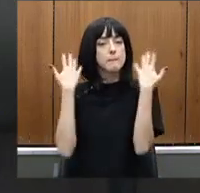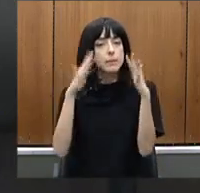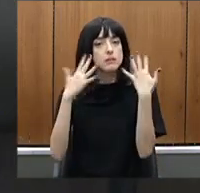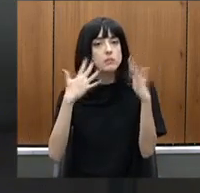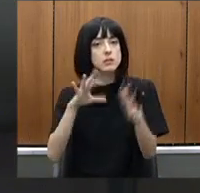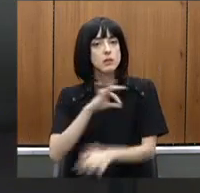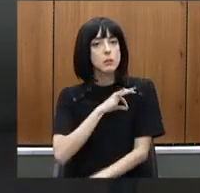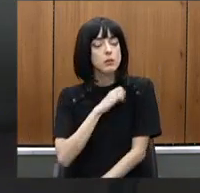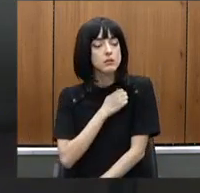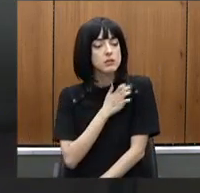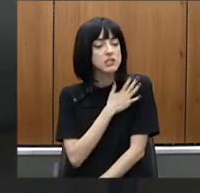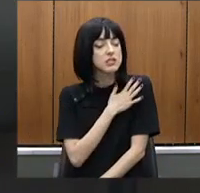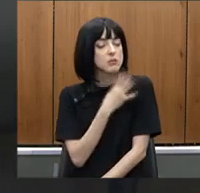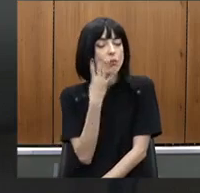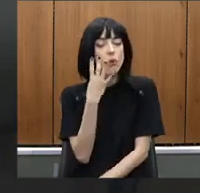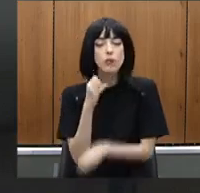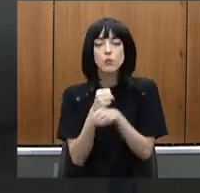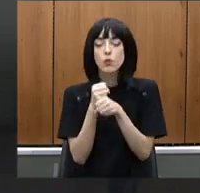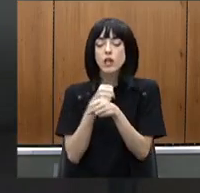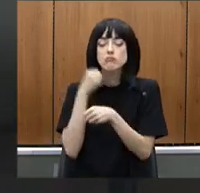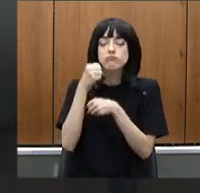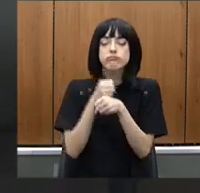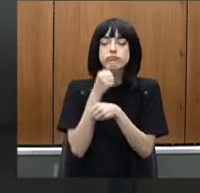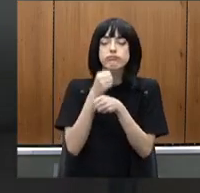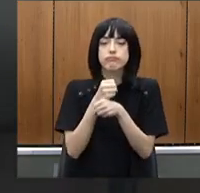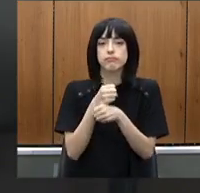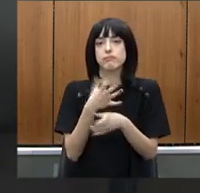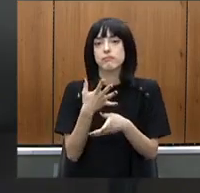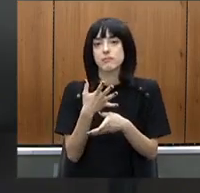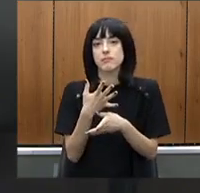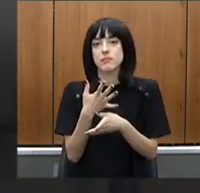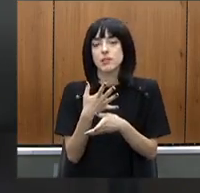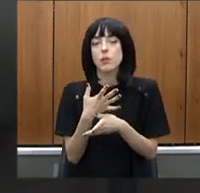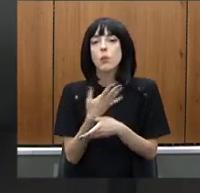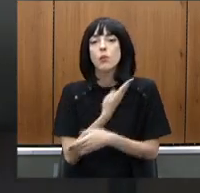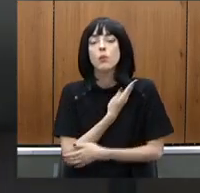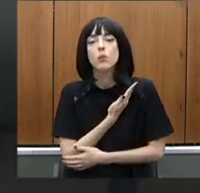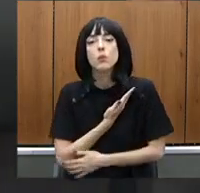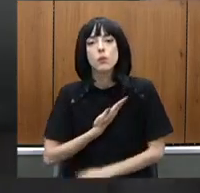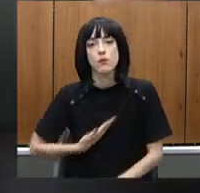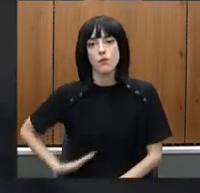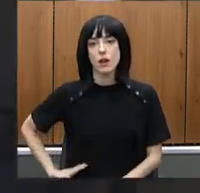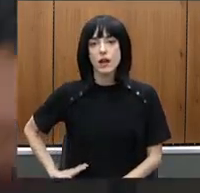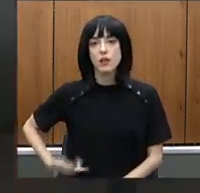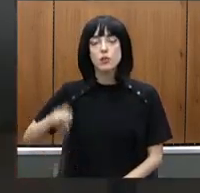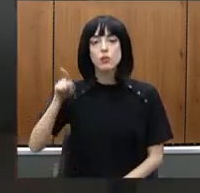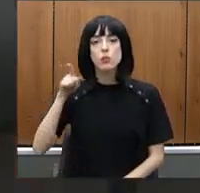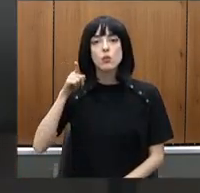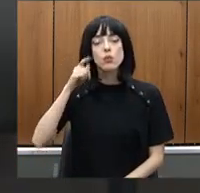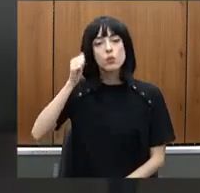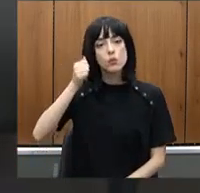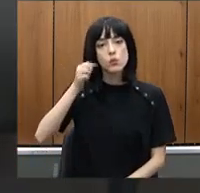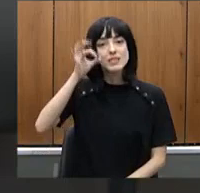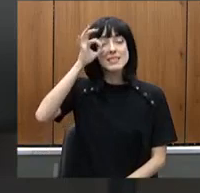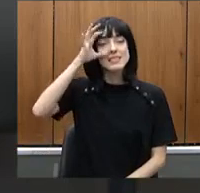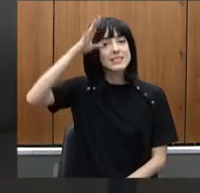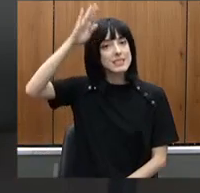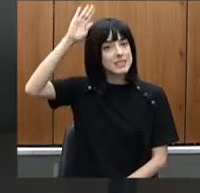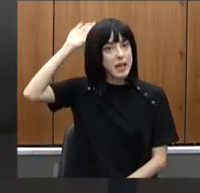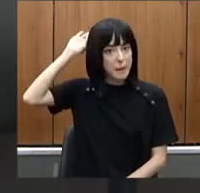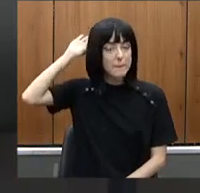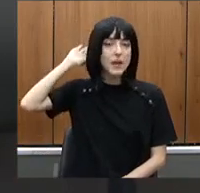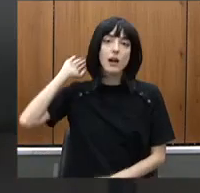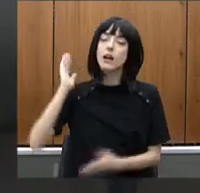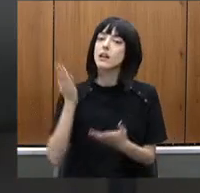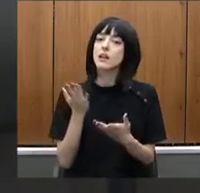pelos quatro anos aqui do governo Romeu Zema com grandes resultados porque não tem resultado melhor do que